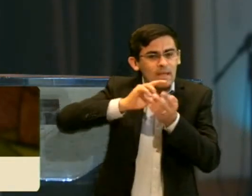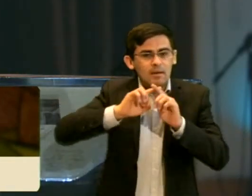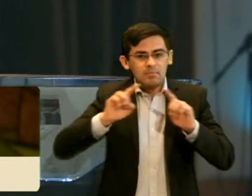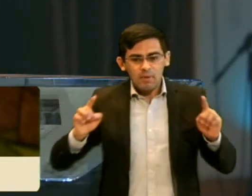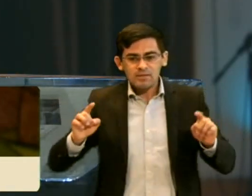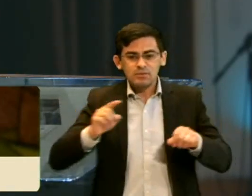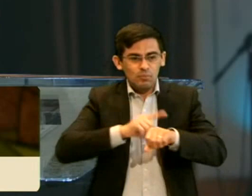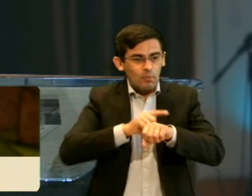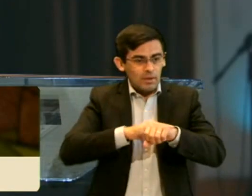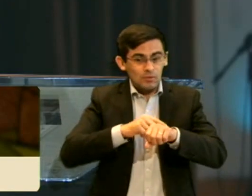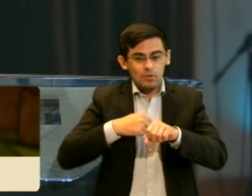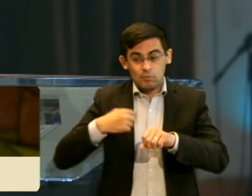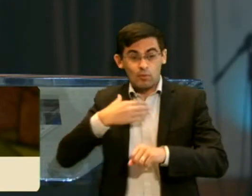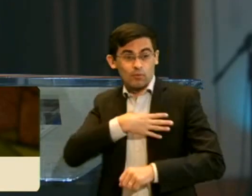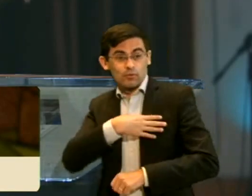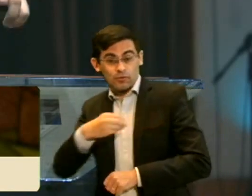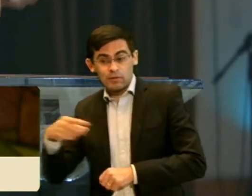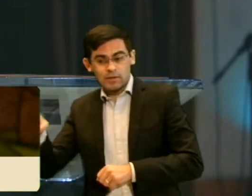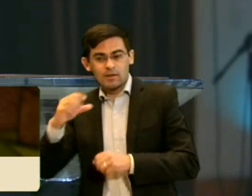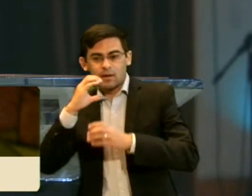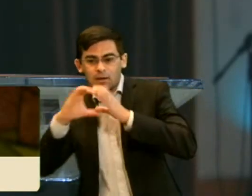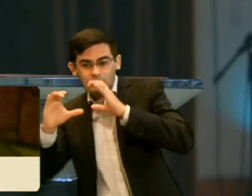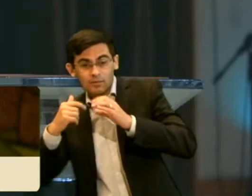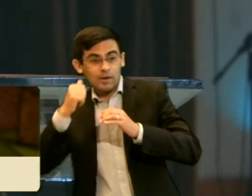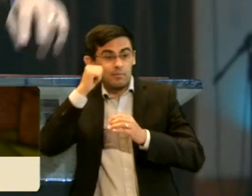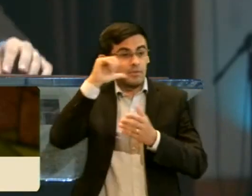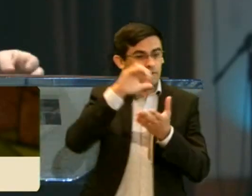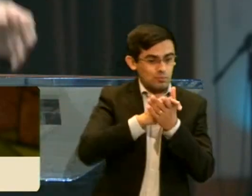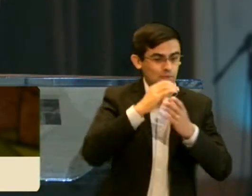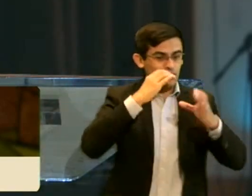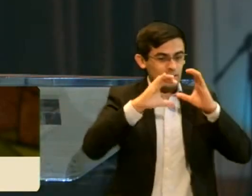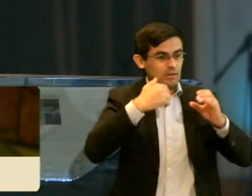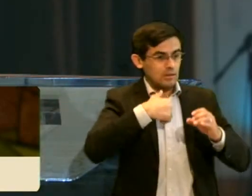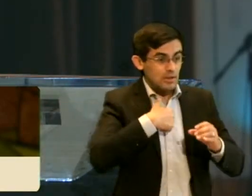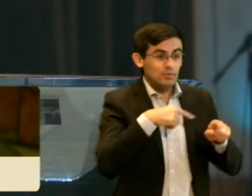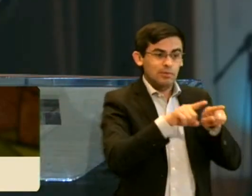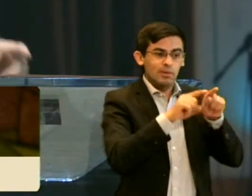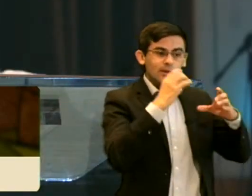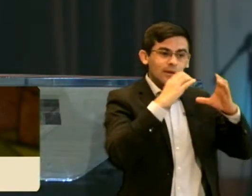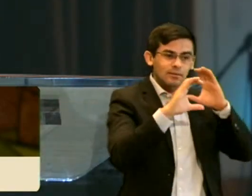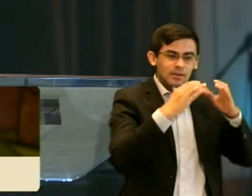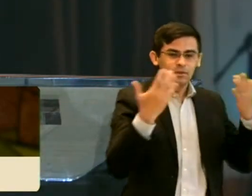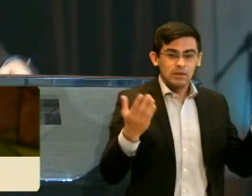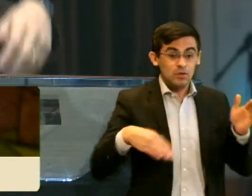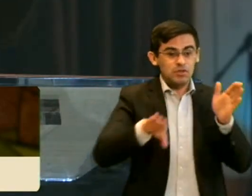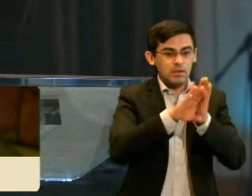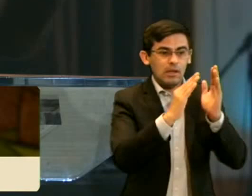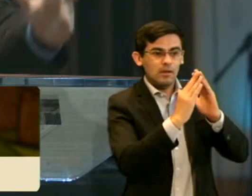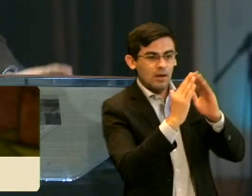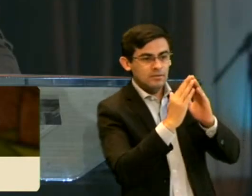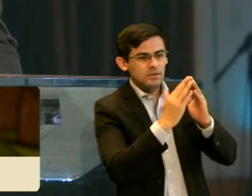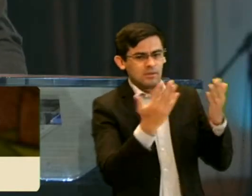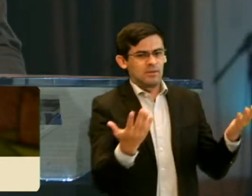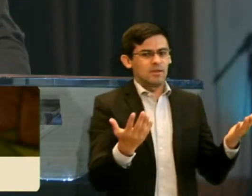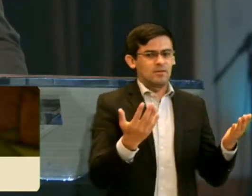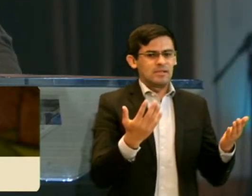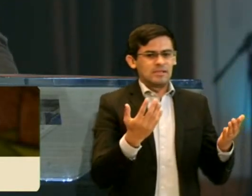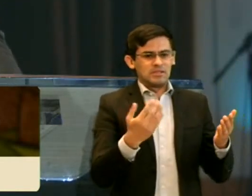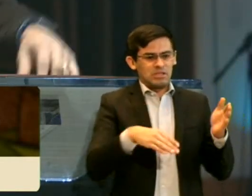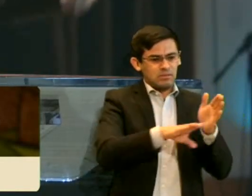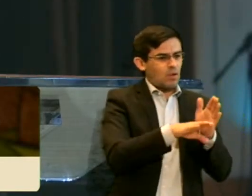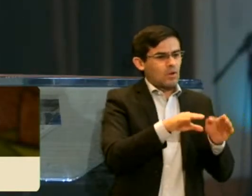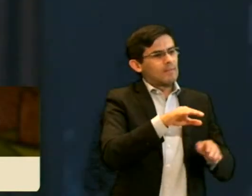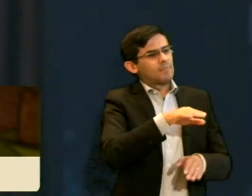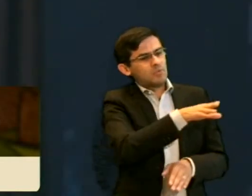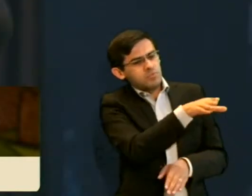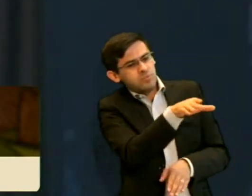momento, estava o Benício cantando, a minha esposa cantando, eu cantando. E eu cheguei em casa, eu falei, quer saber, eu vou andar mais um pouco.